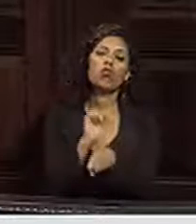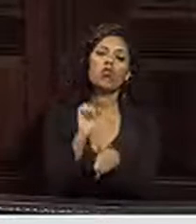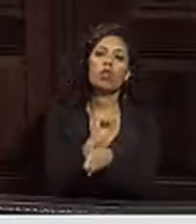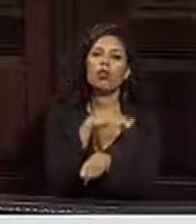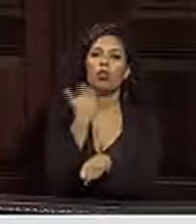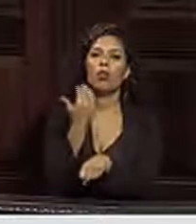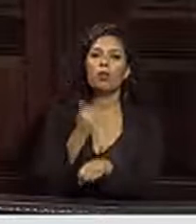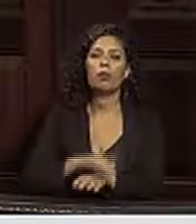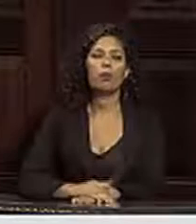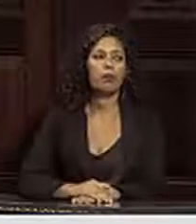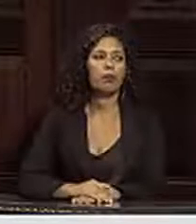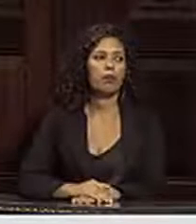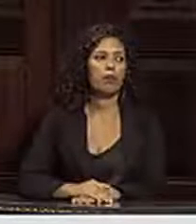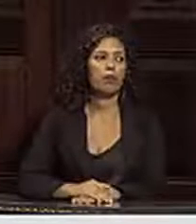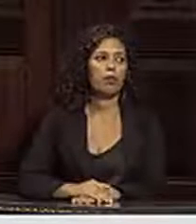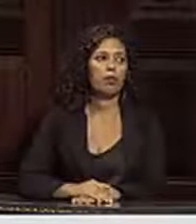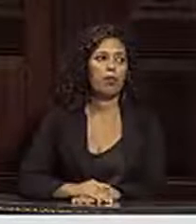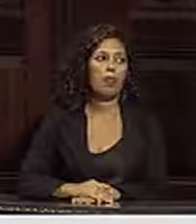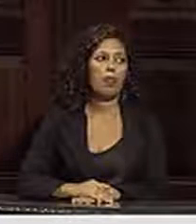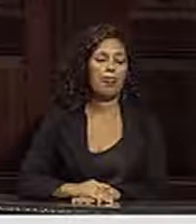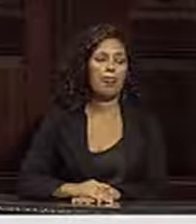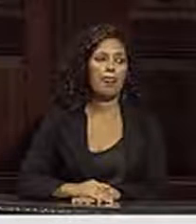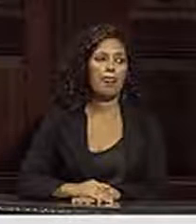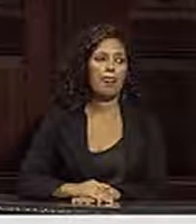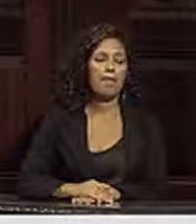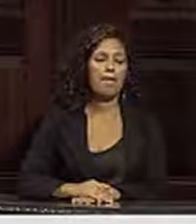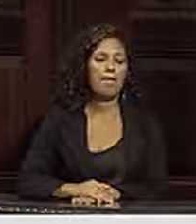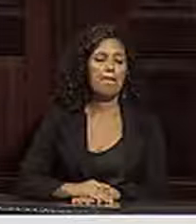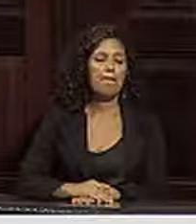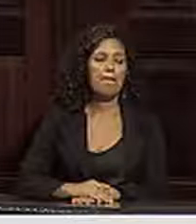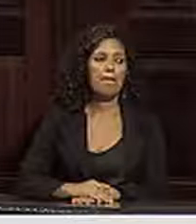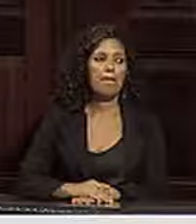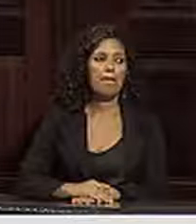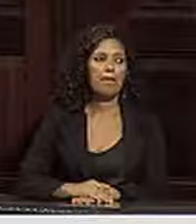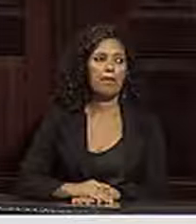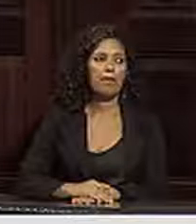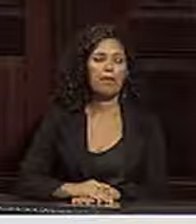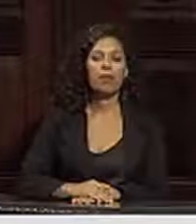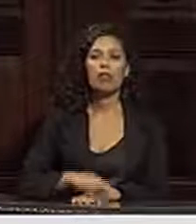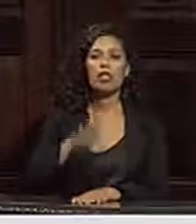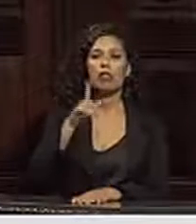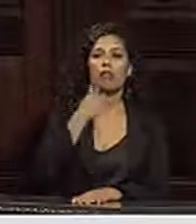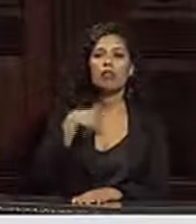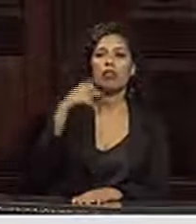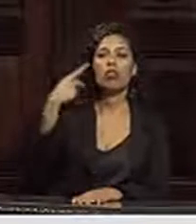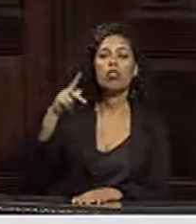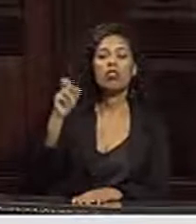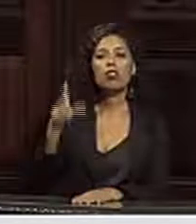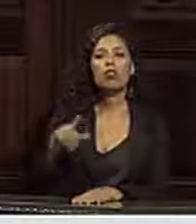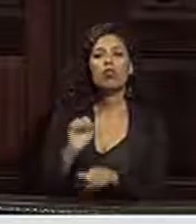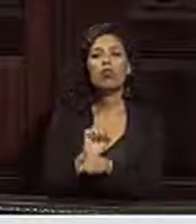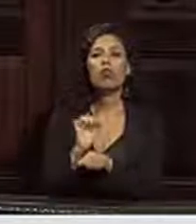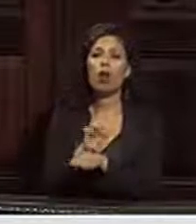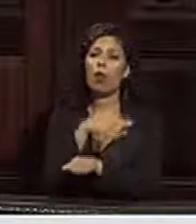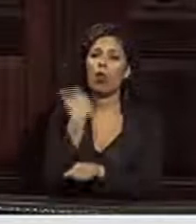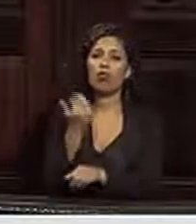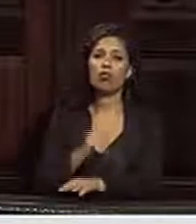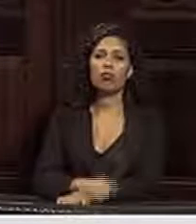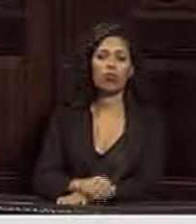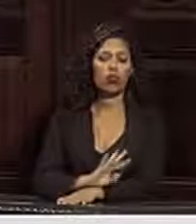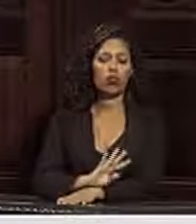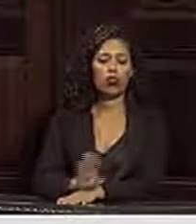vai sobrar, né? Sobrar para essas pessoas a morte,